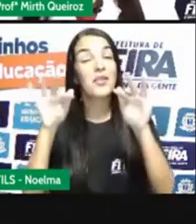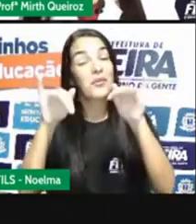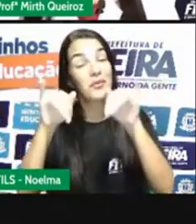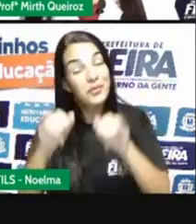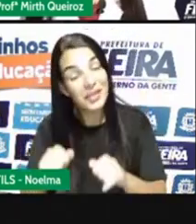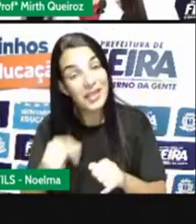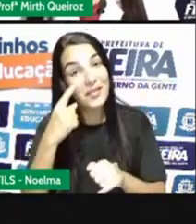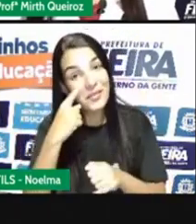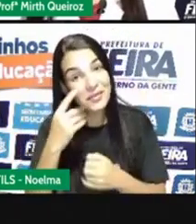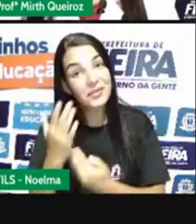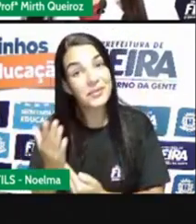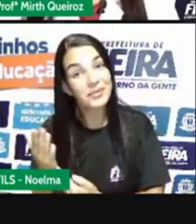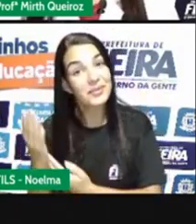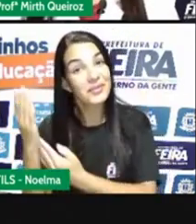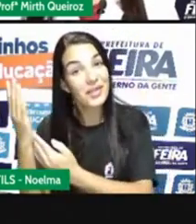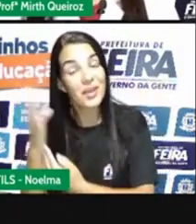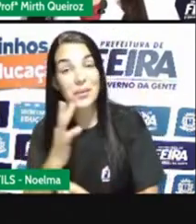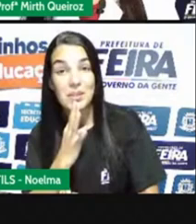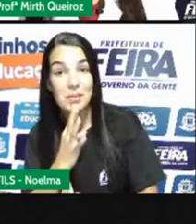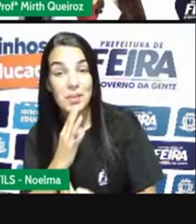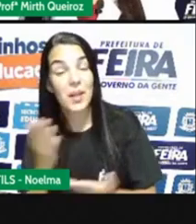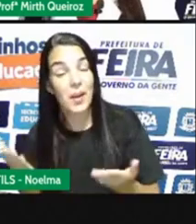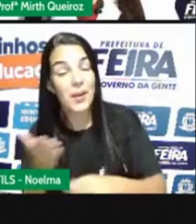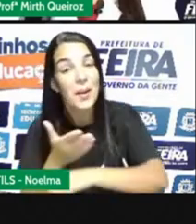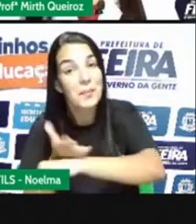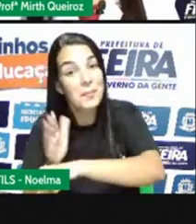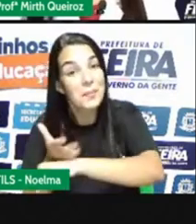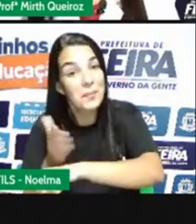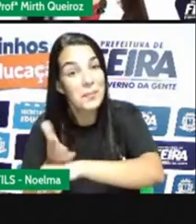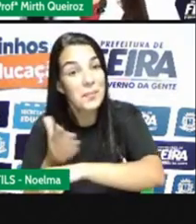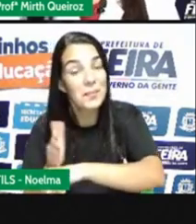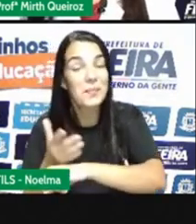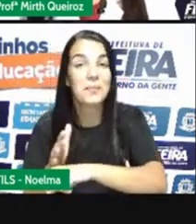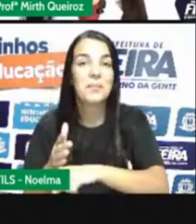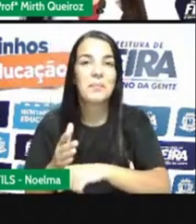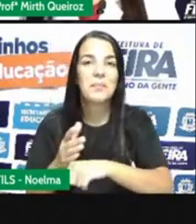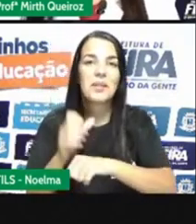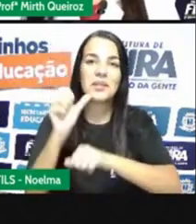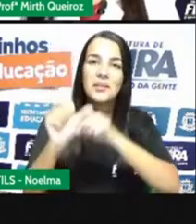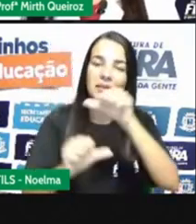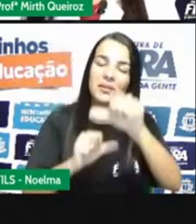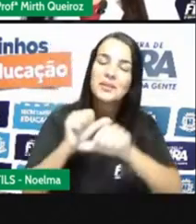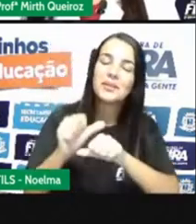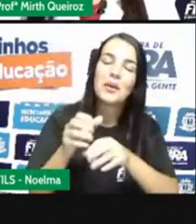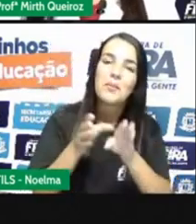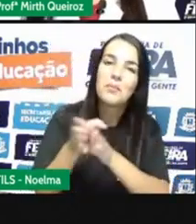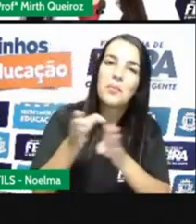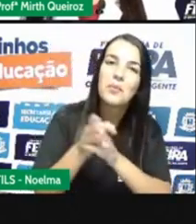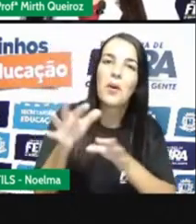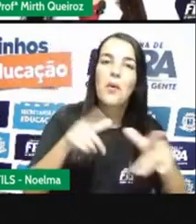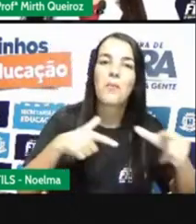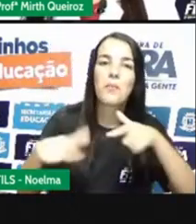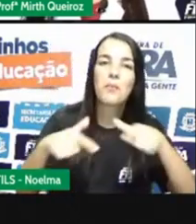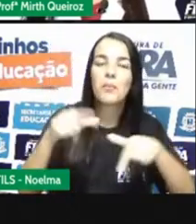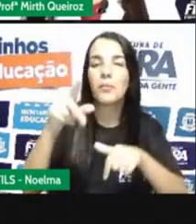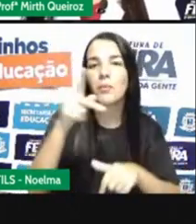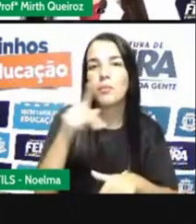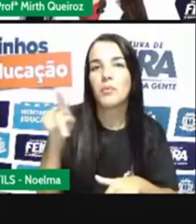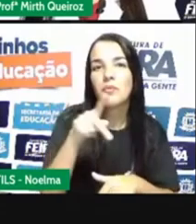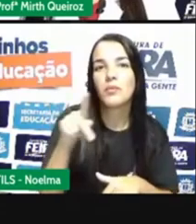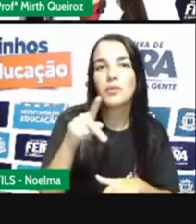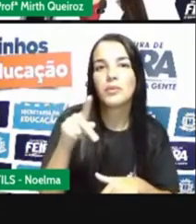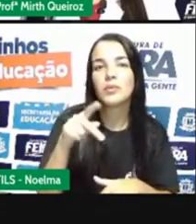final, depois que vocês adquiriram esse conhecimento, vocês colocaram em prática através aí da orientação do professor